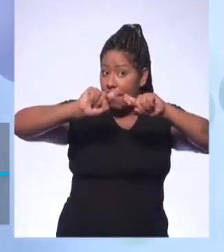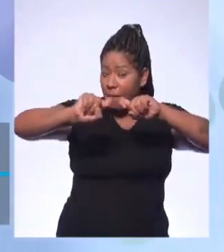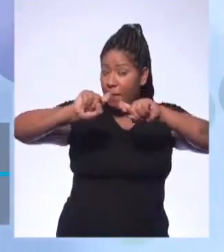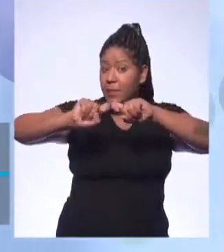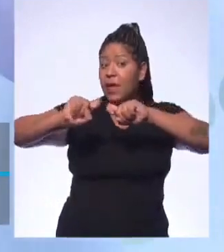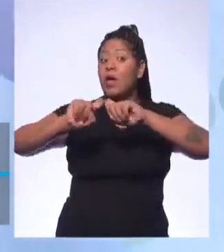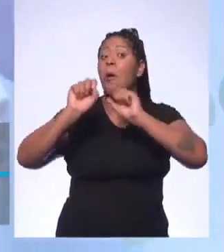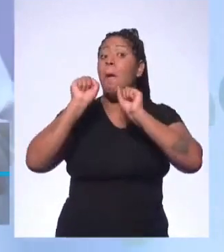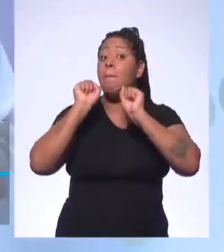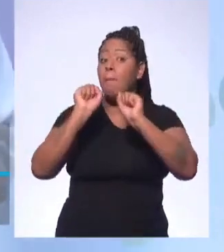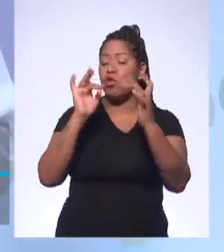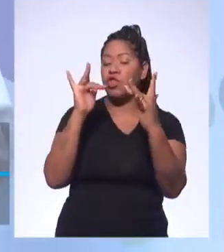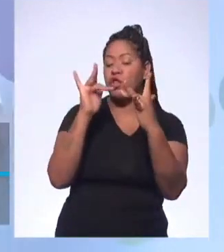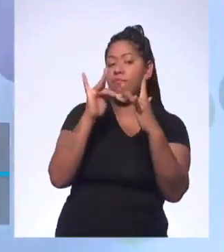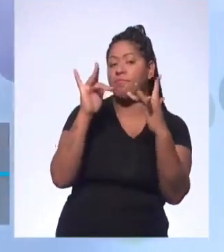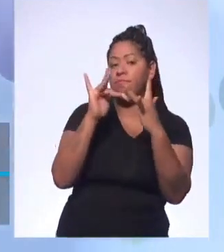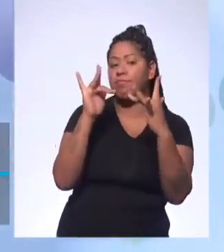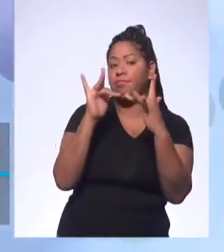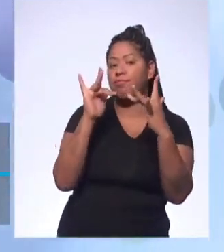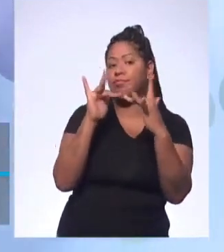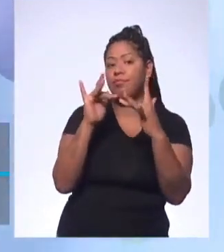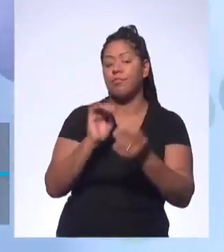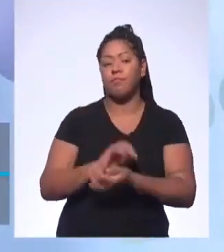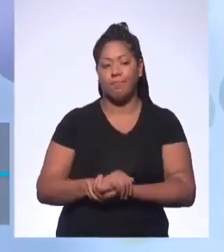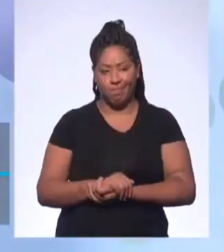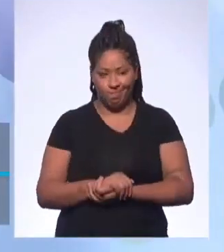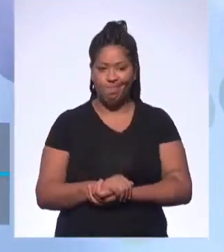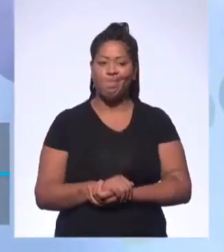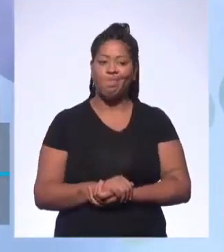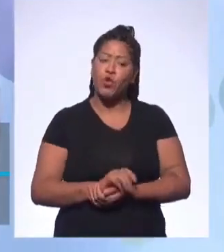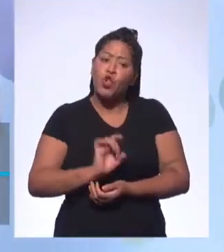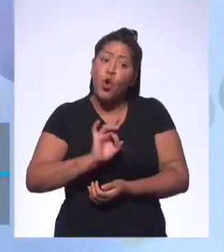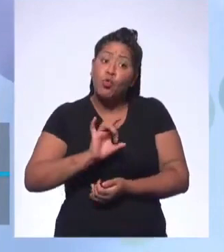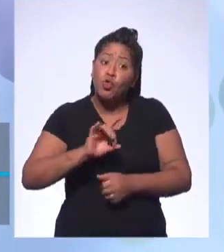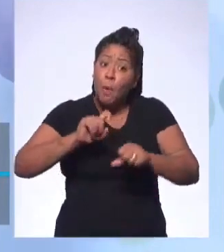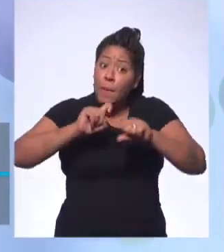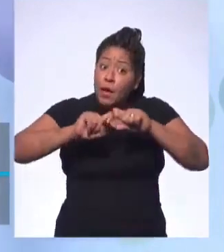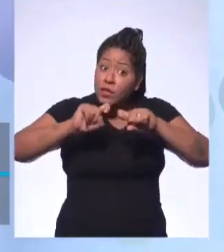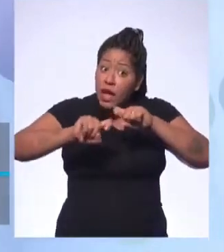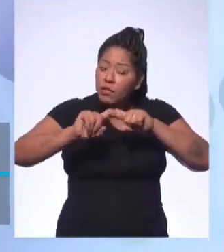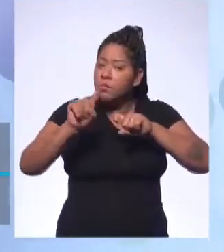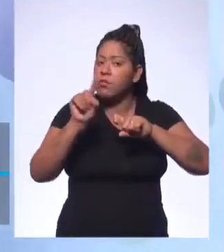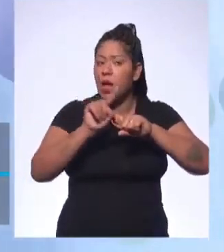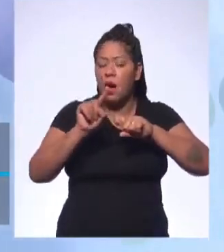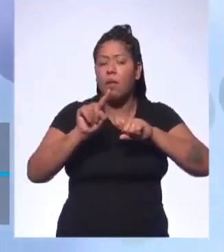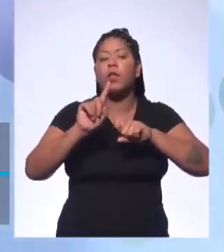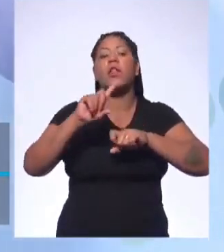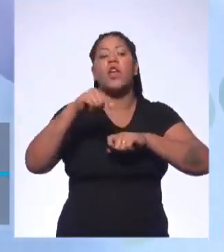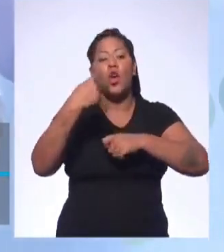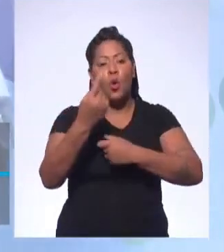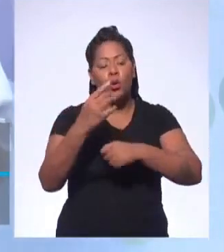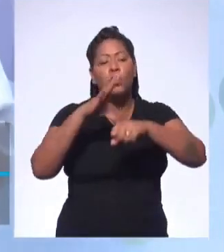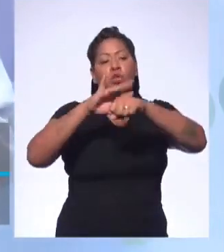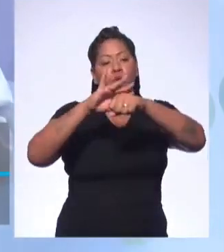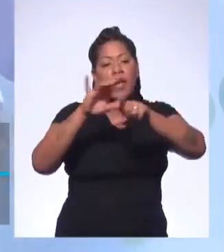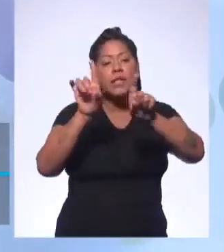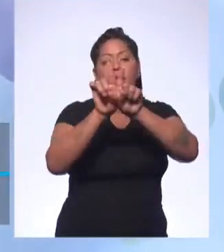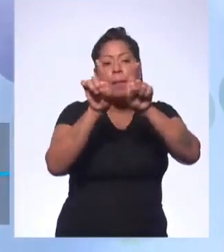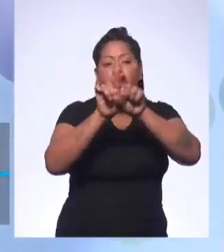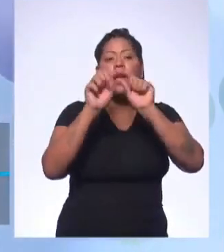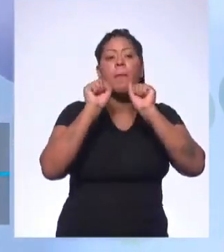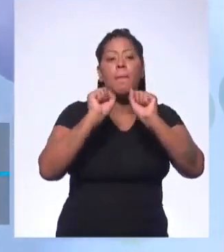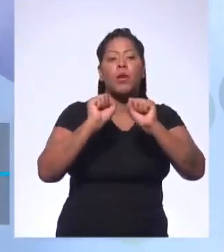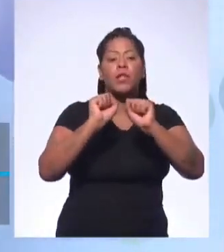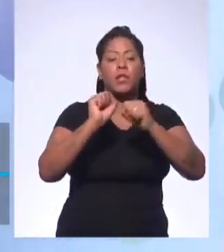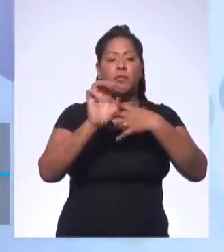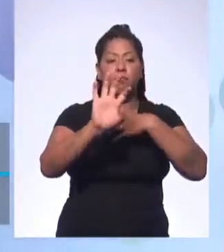Só através do ato sexual? Não necessariamente. Tem doenças que elas são ISTs também, mas elas podem ser transmitidas de outras